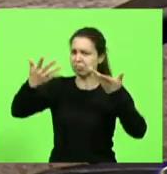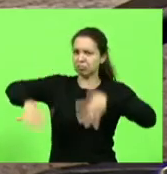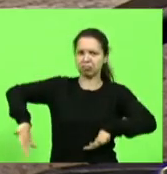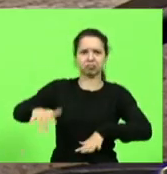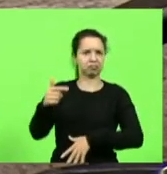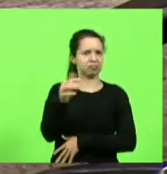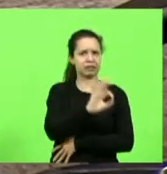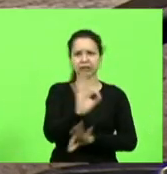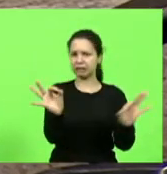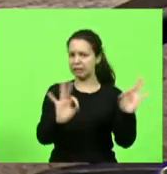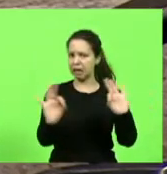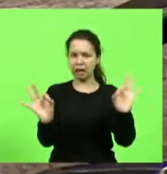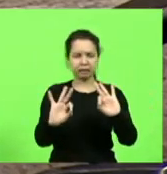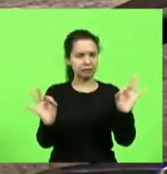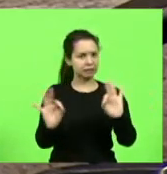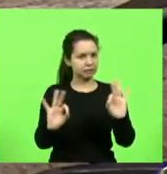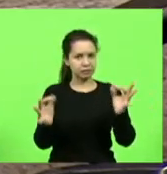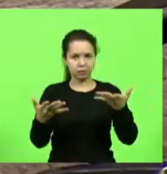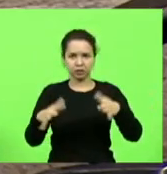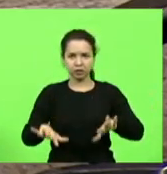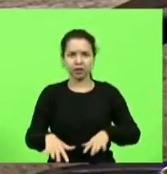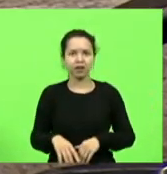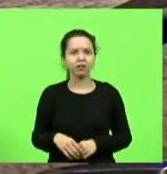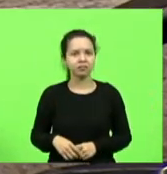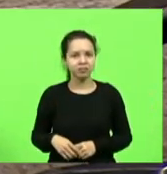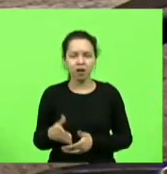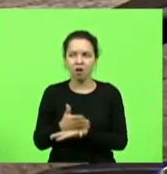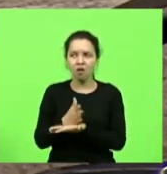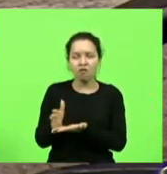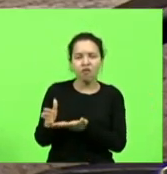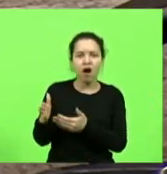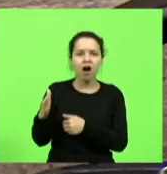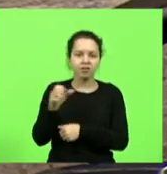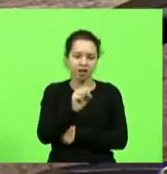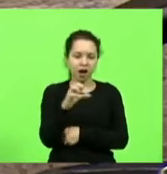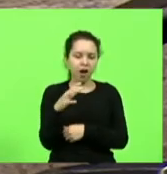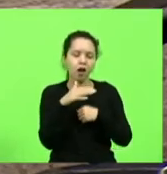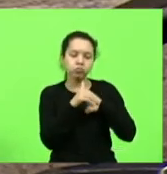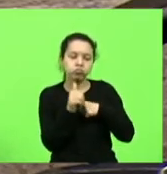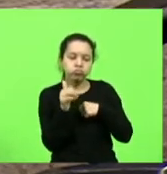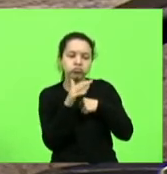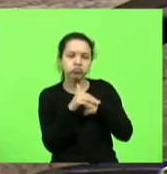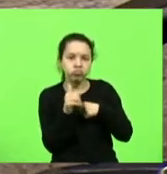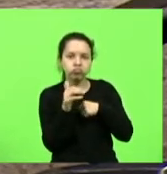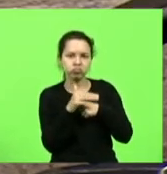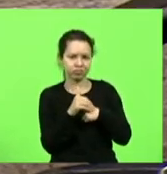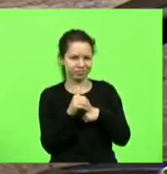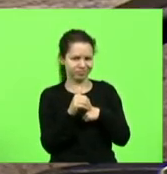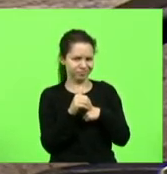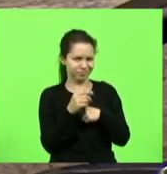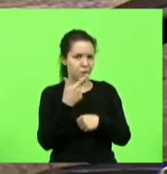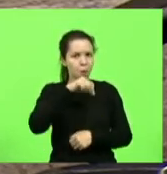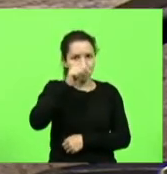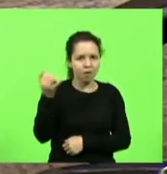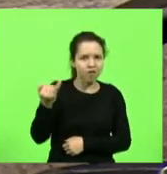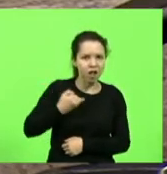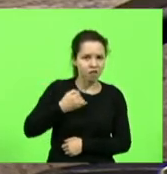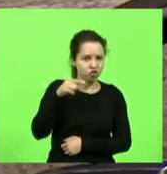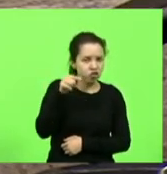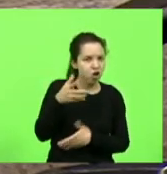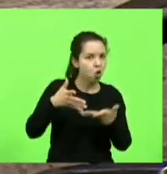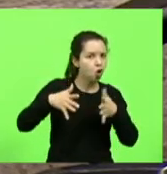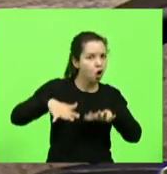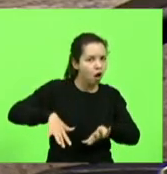Quando se fala, chegam lá e passam a mão na cabeça de Santa Catarina, meu pai falava para mim, se você não quer ser tratado como pichote, não se comporte